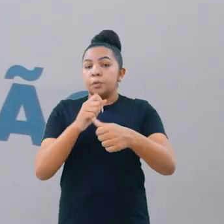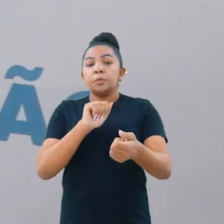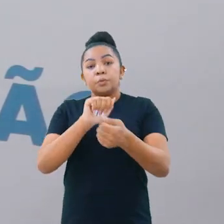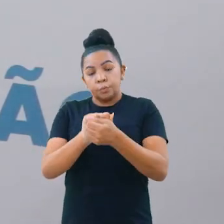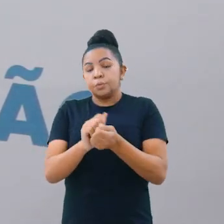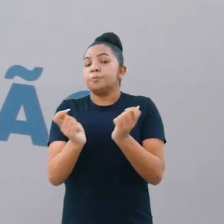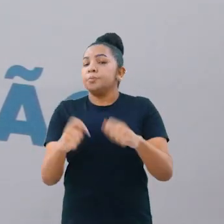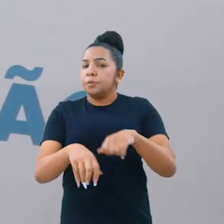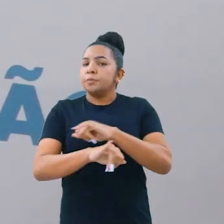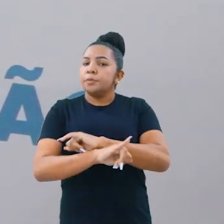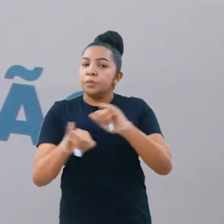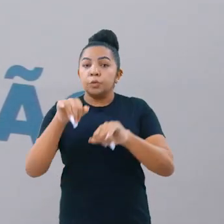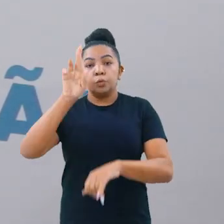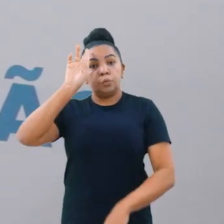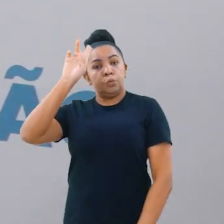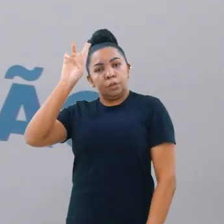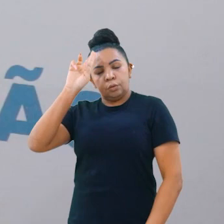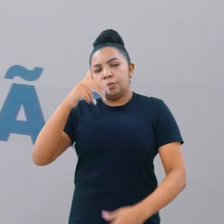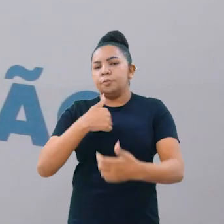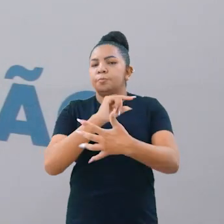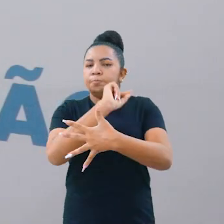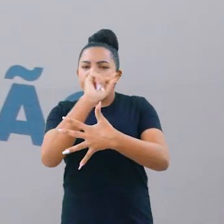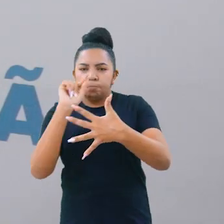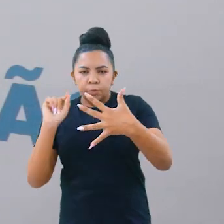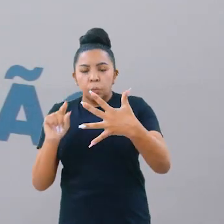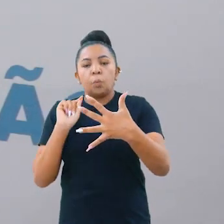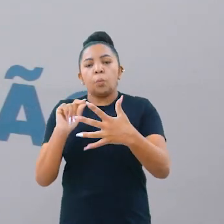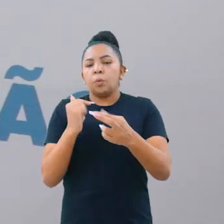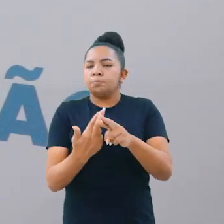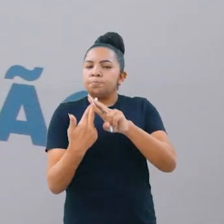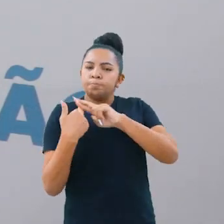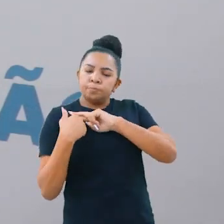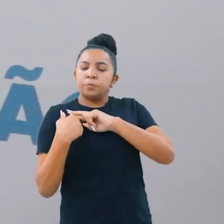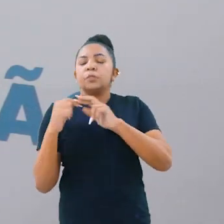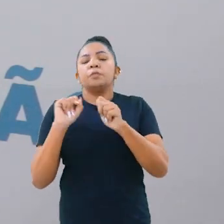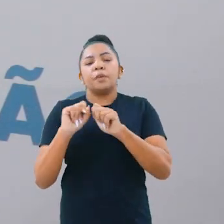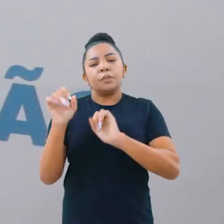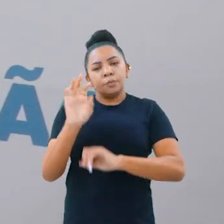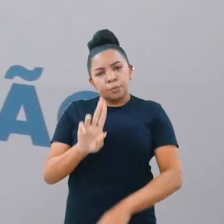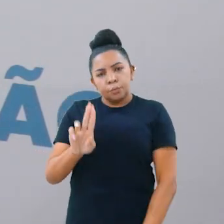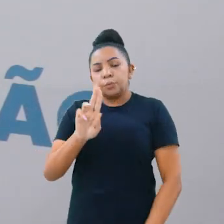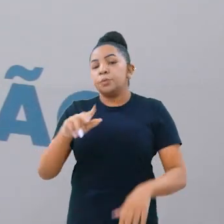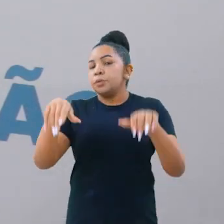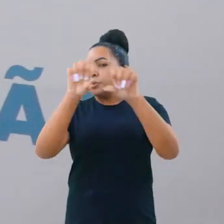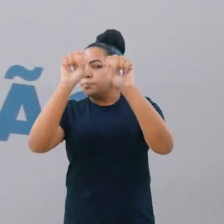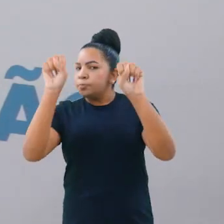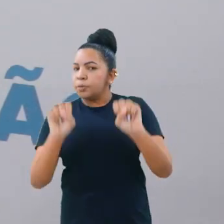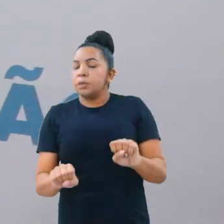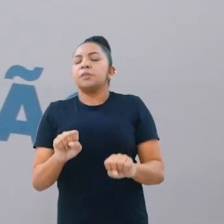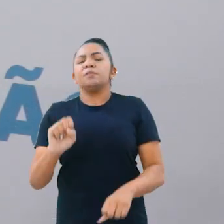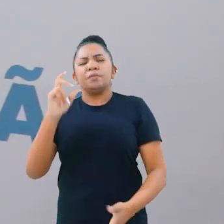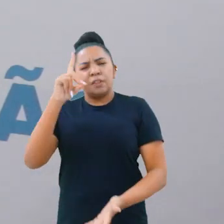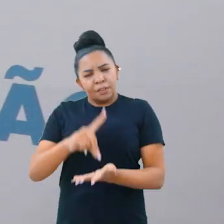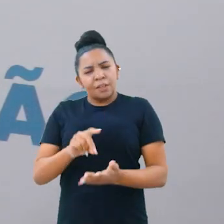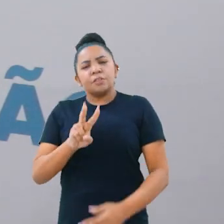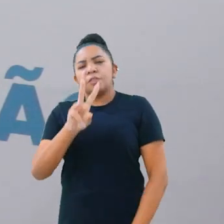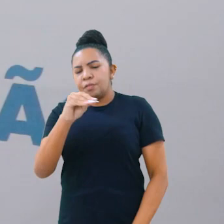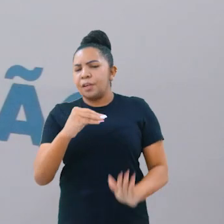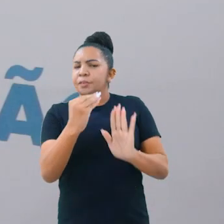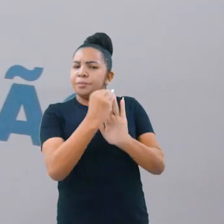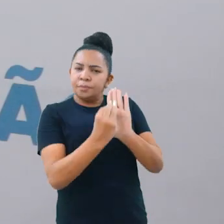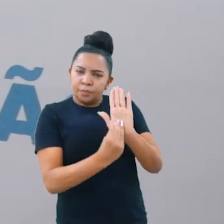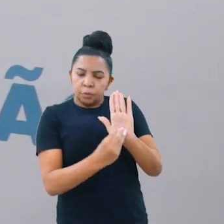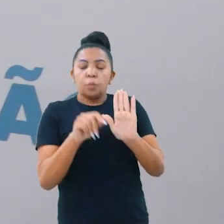momento, juntamente, eu posso dizer, os gestores, né? Porque é quem operacionaliza o sistema, é quem de fato